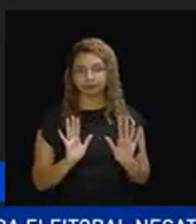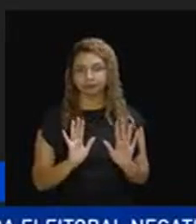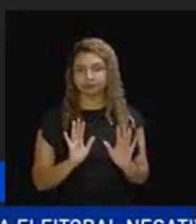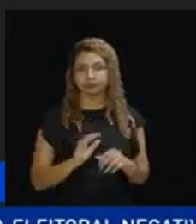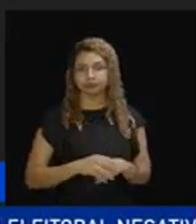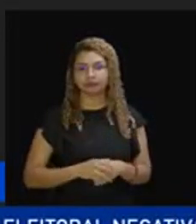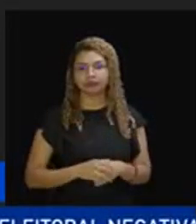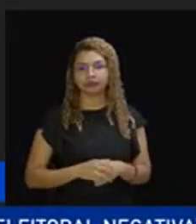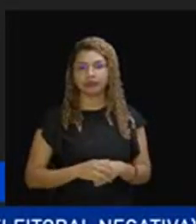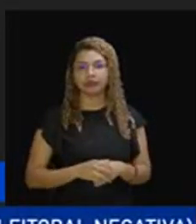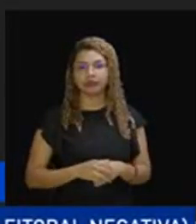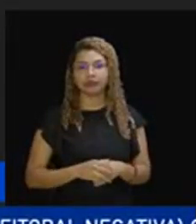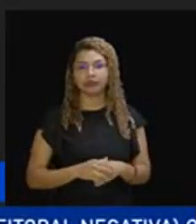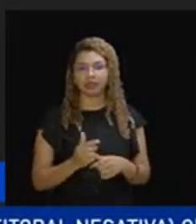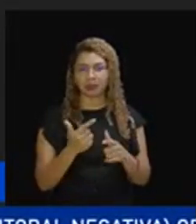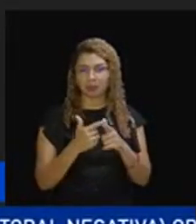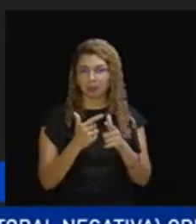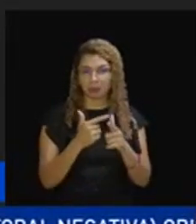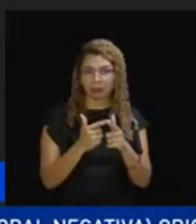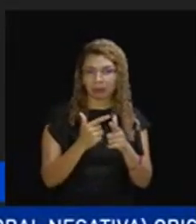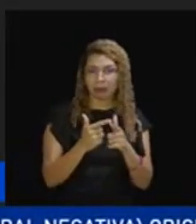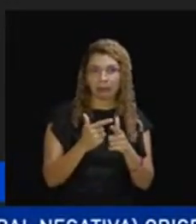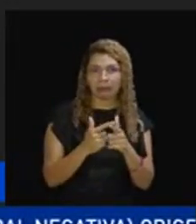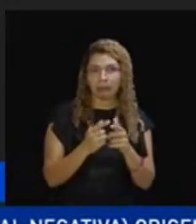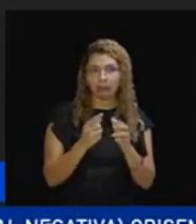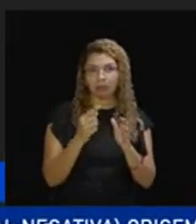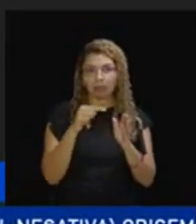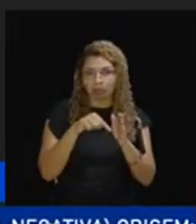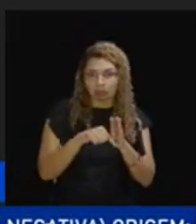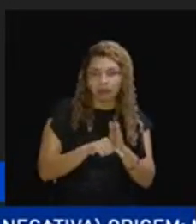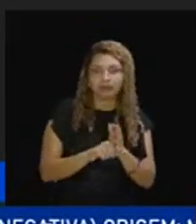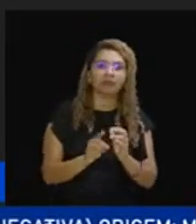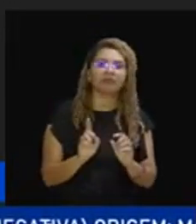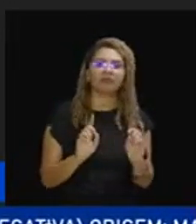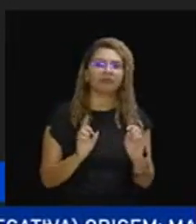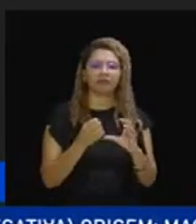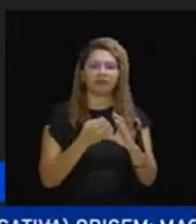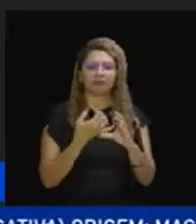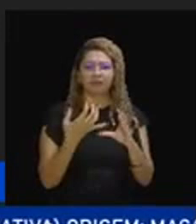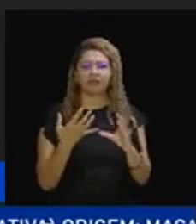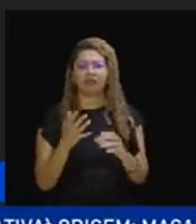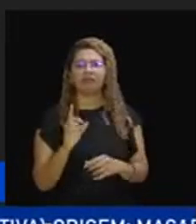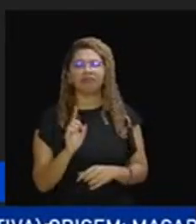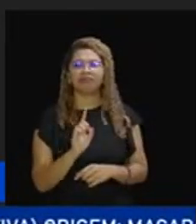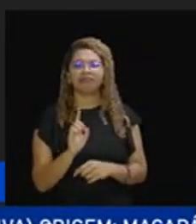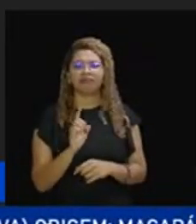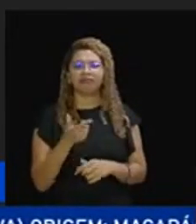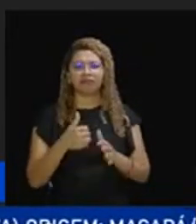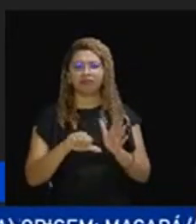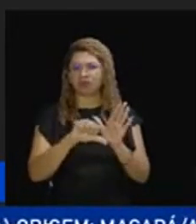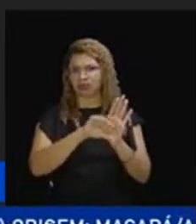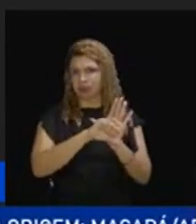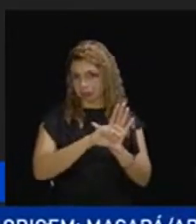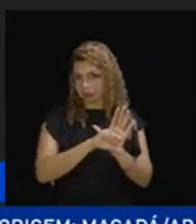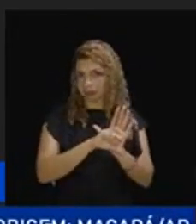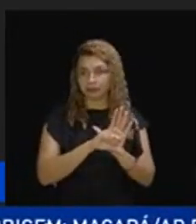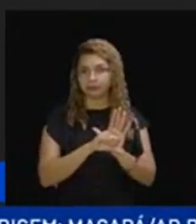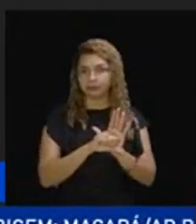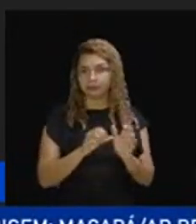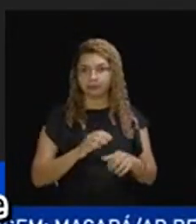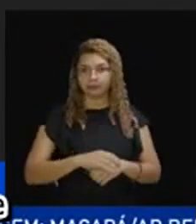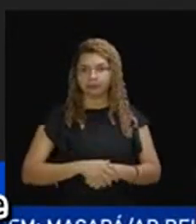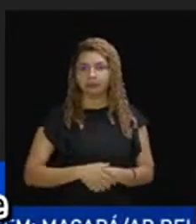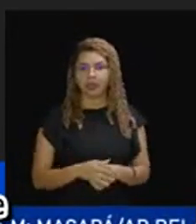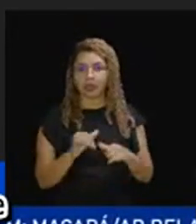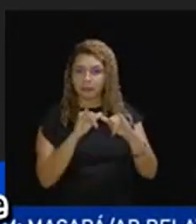isso não seria o suficiente para caracterizar, e por isso não seria suficiente para